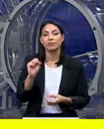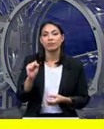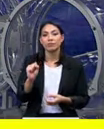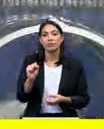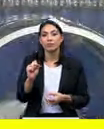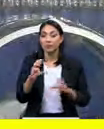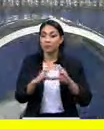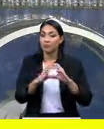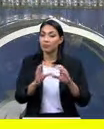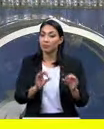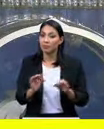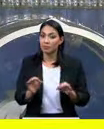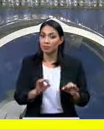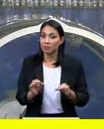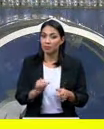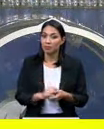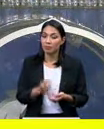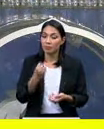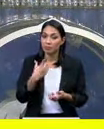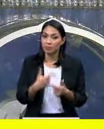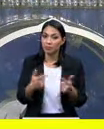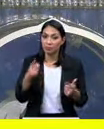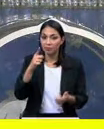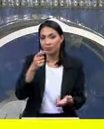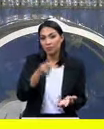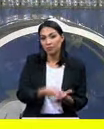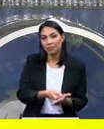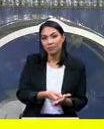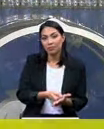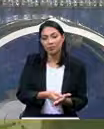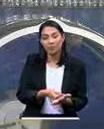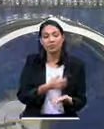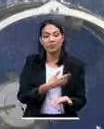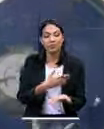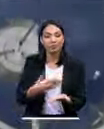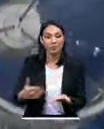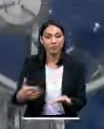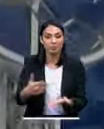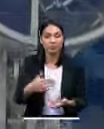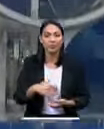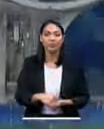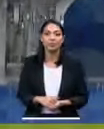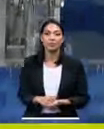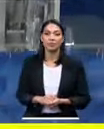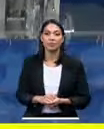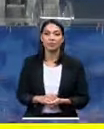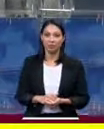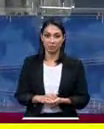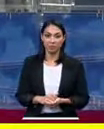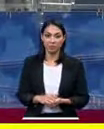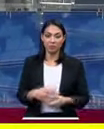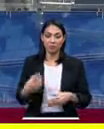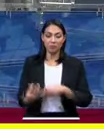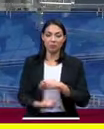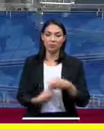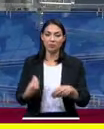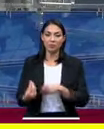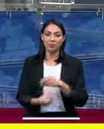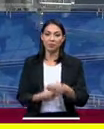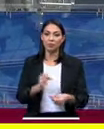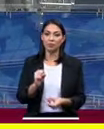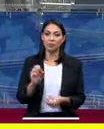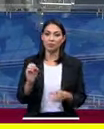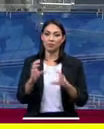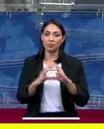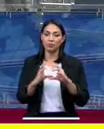1508. Bolas posicionadas. Boa sorte para você que apostou. Valendo! Globo carregado,